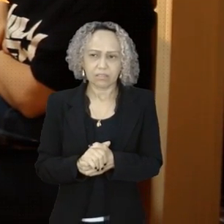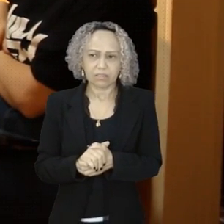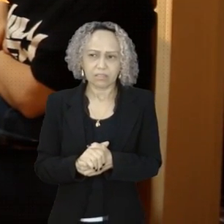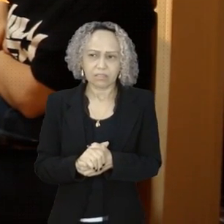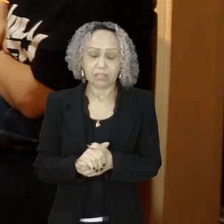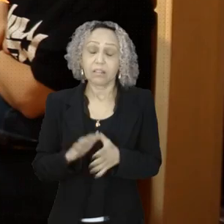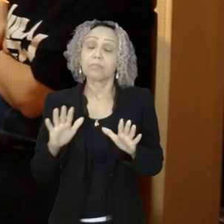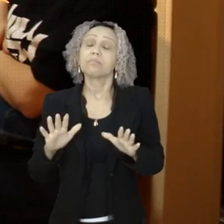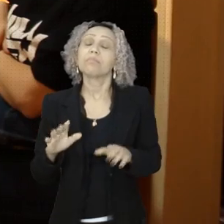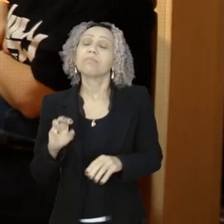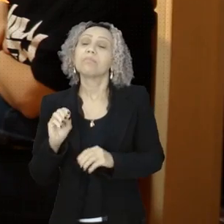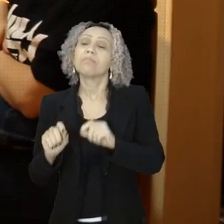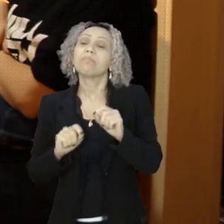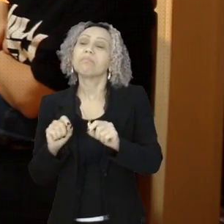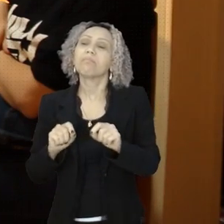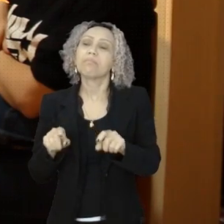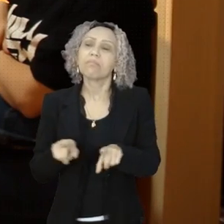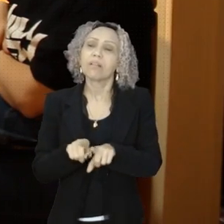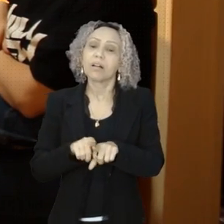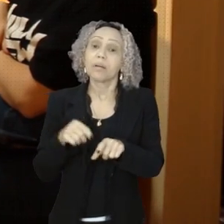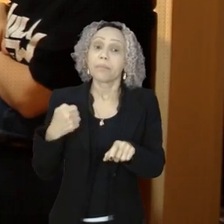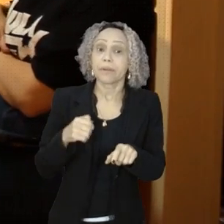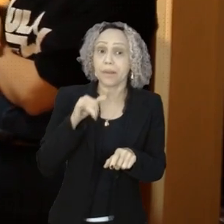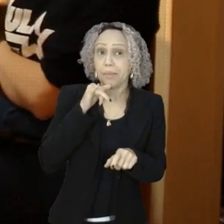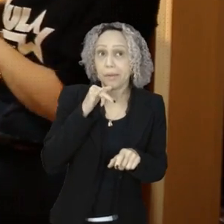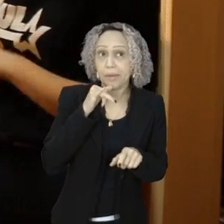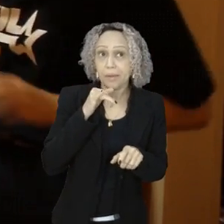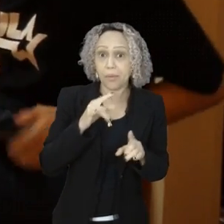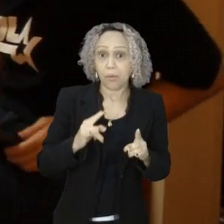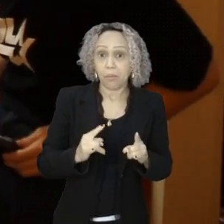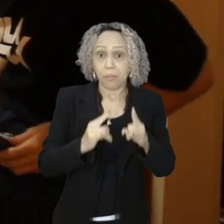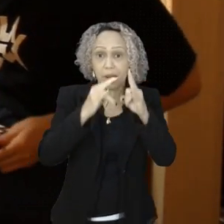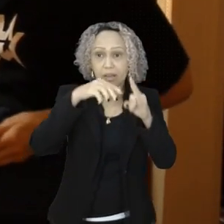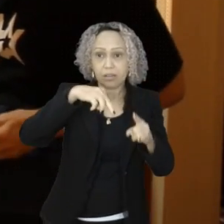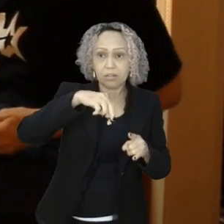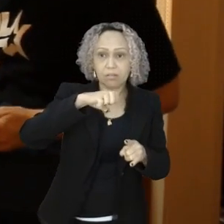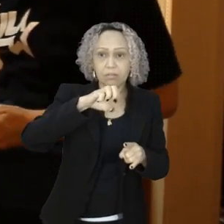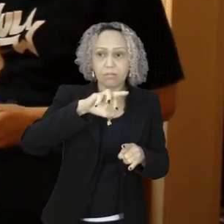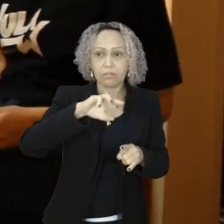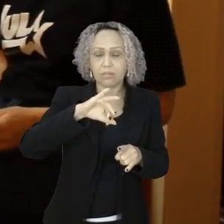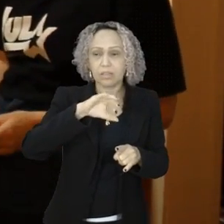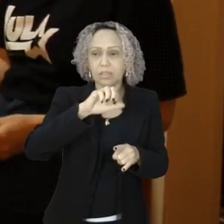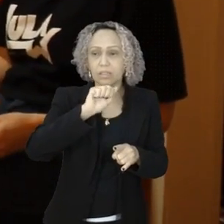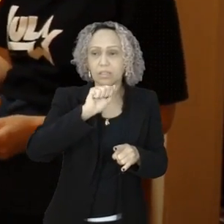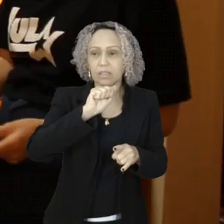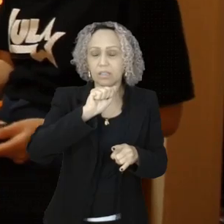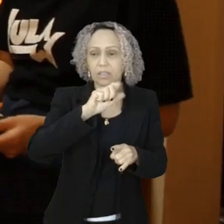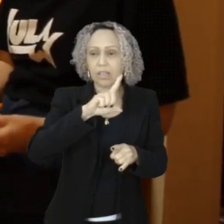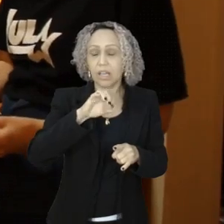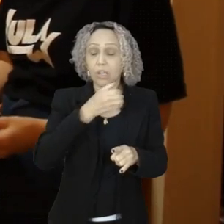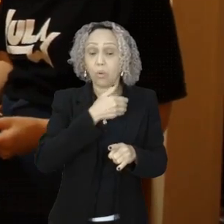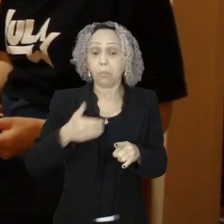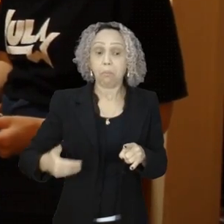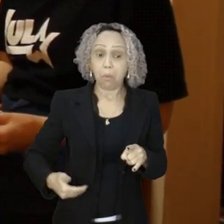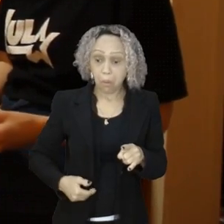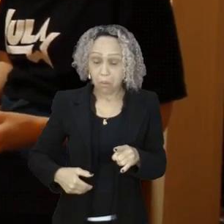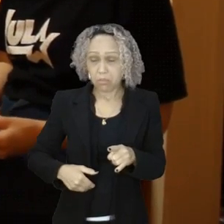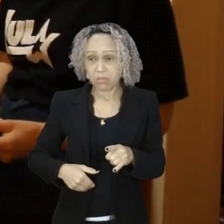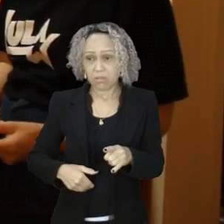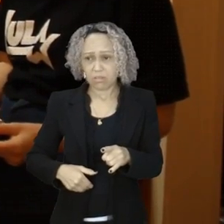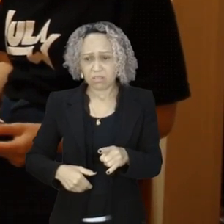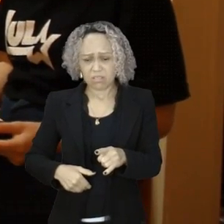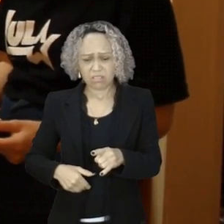para completar, tinha que, portanto, dividir o mercado pelo meio, derrubar. Né? E, bom, era uma coisa que eu